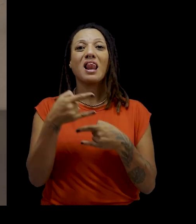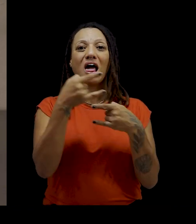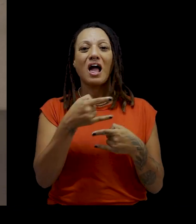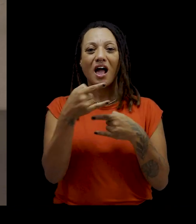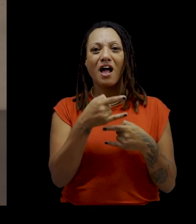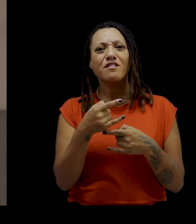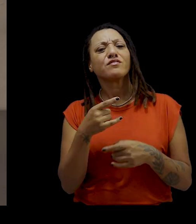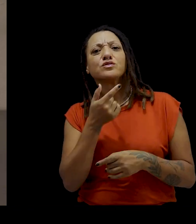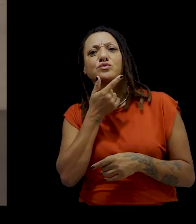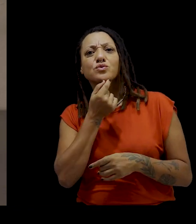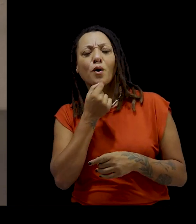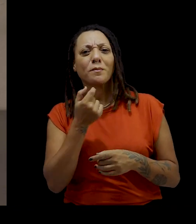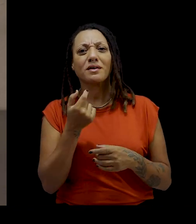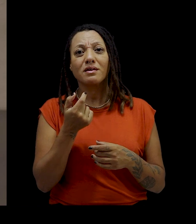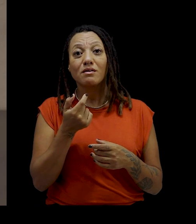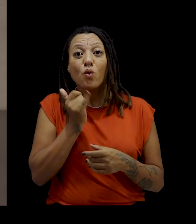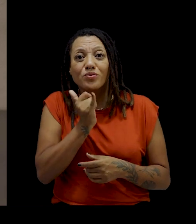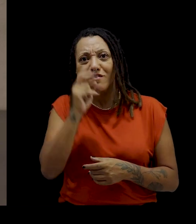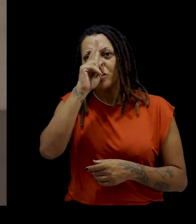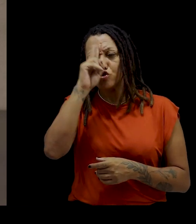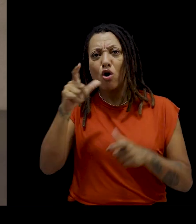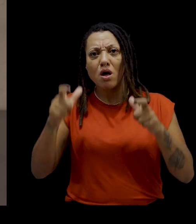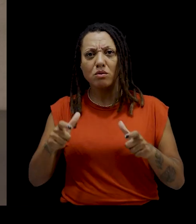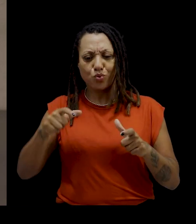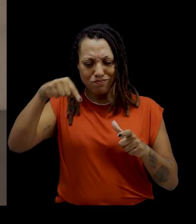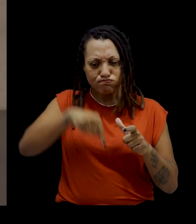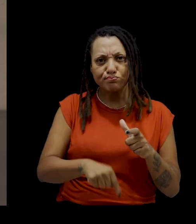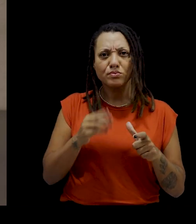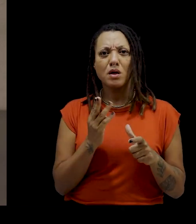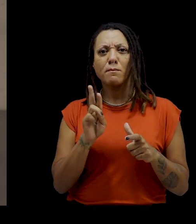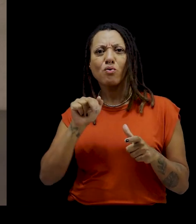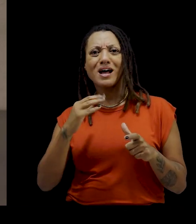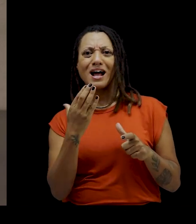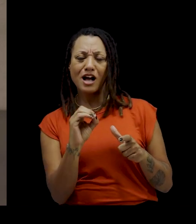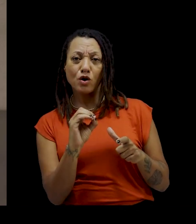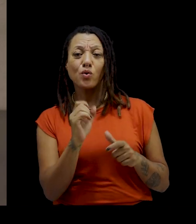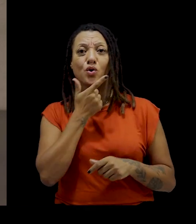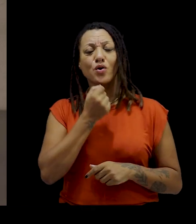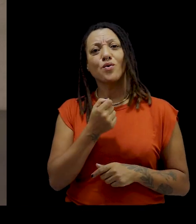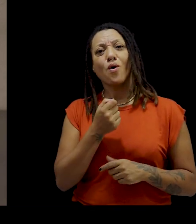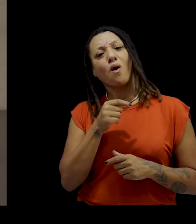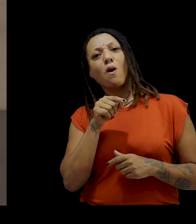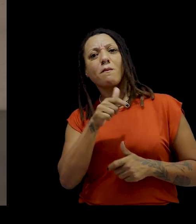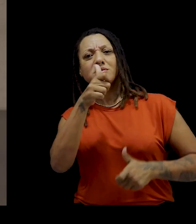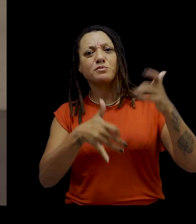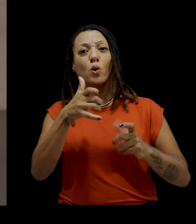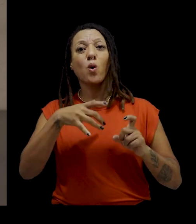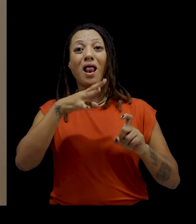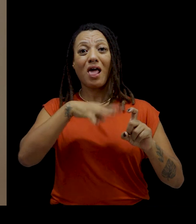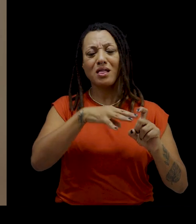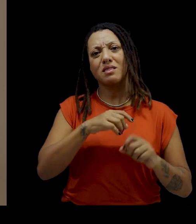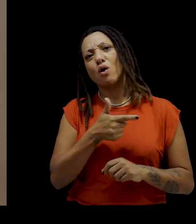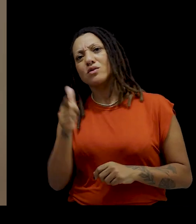que tinha feito uma expedição para esse buraco, tinha uma grande lenda em cima desse buraco, e aí esse espeleólogo, na verdade, falava que era uma grande mentira essa